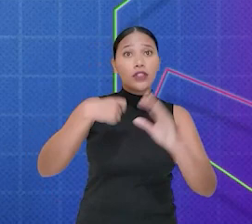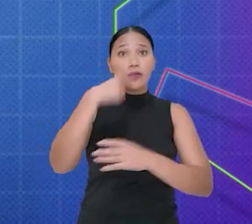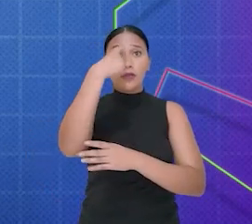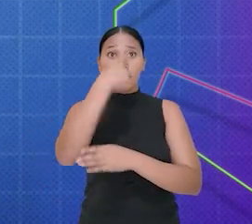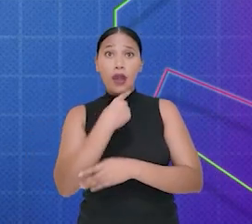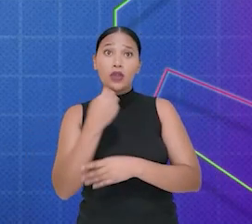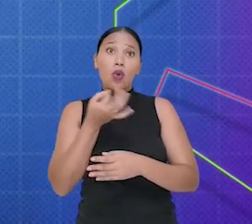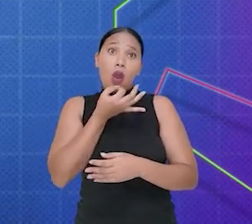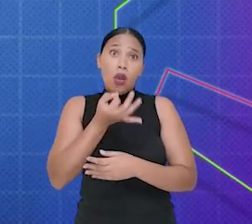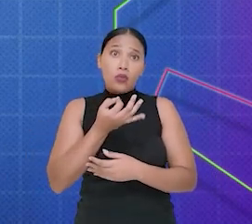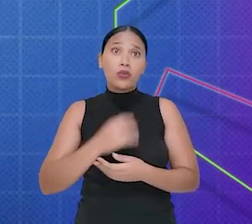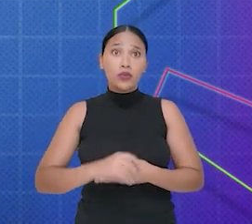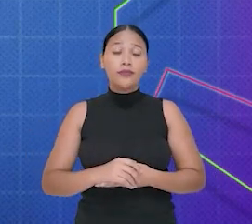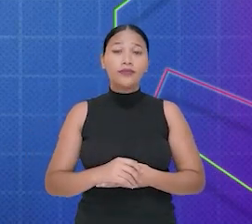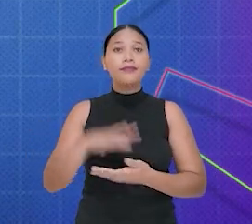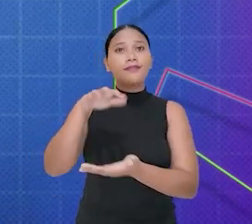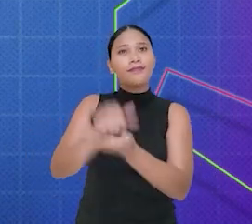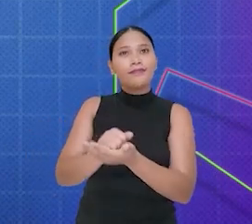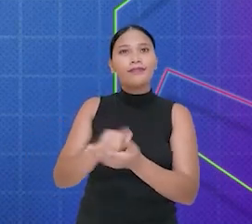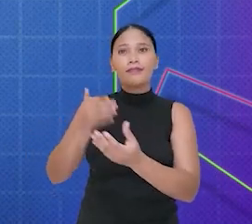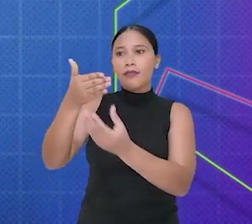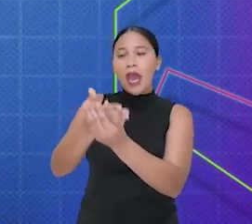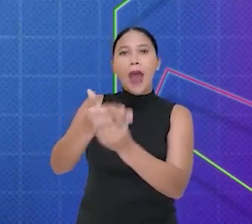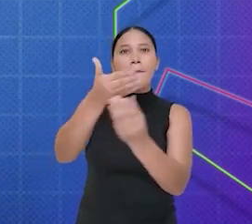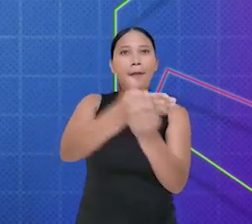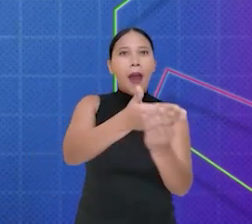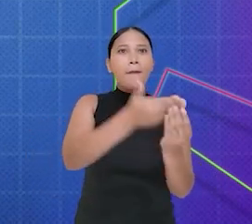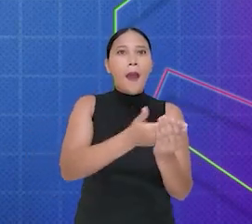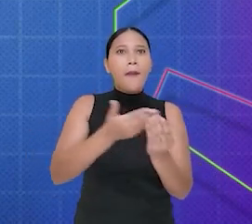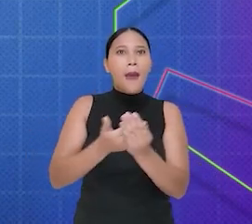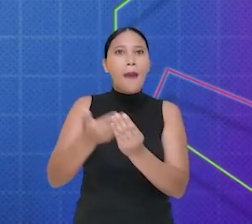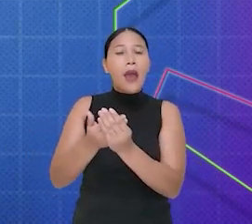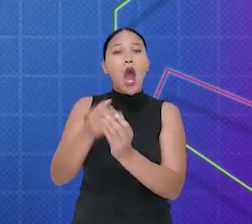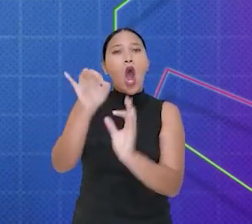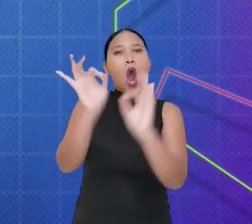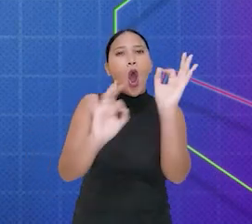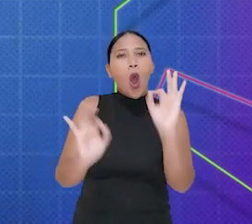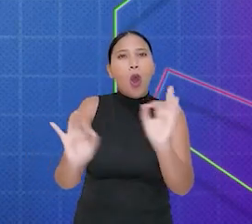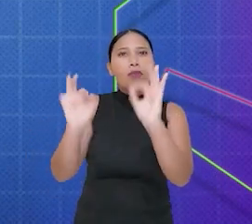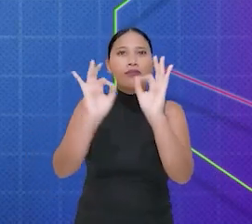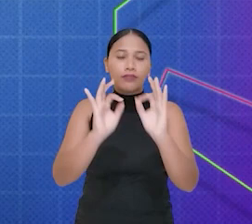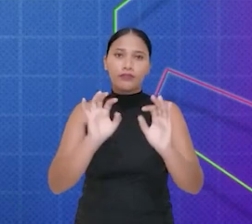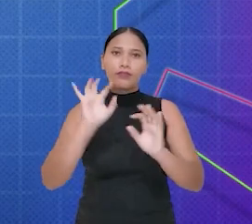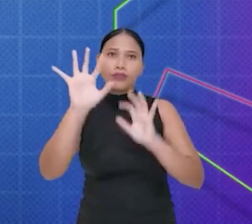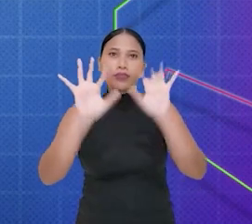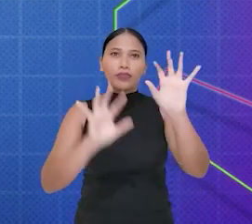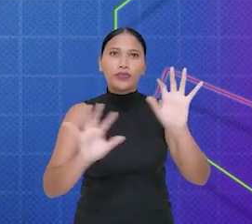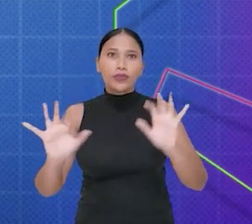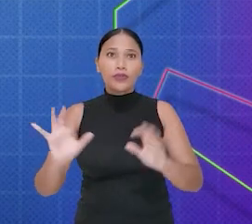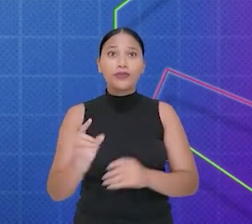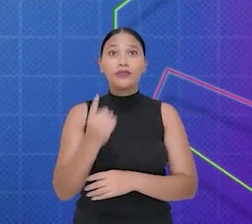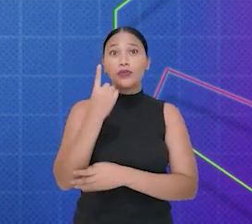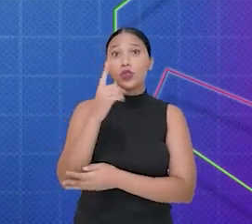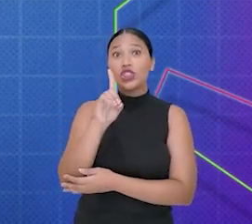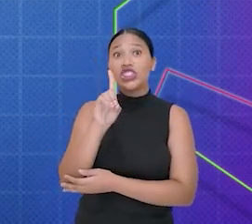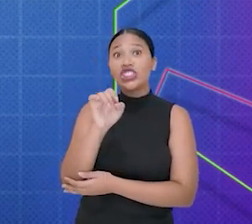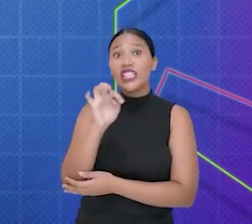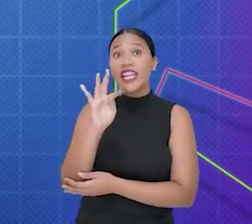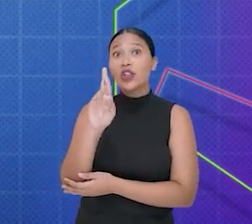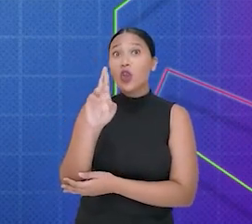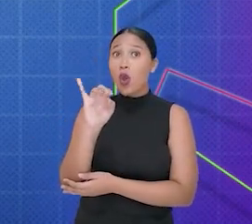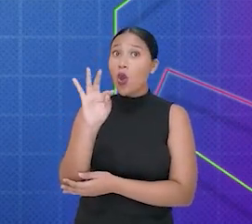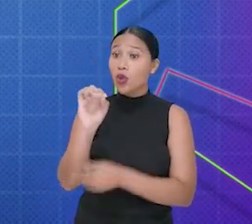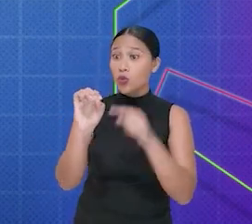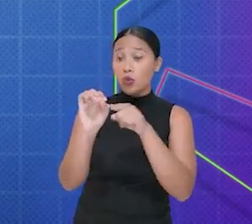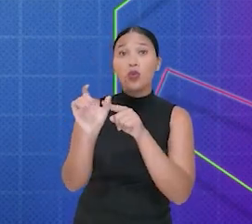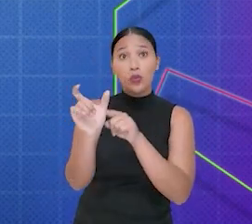texto, vídeo, imagem ou áudio. Eles são armazenados em pastas que, por sua vez, são organizadas em diretórios. Um diretório